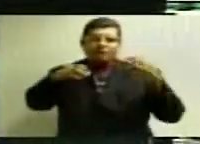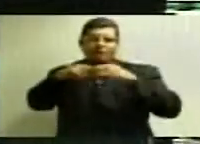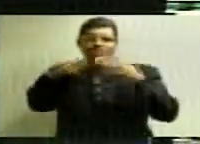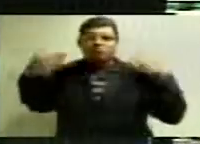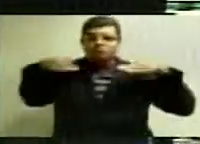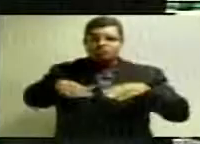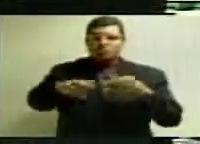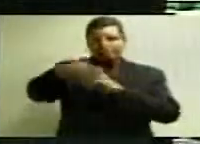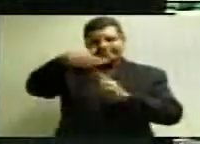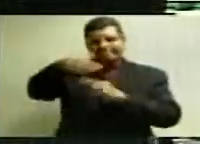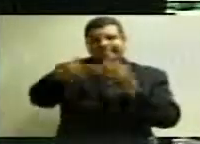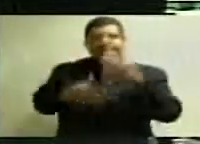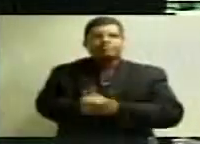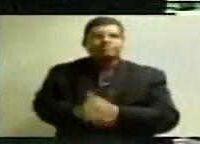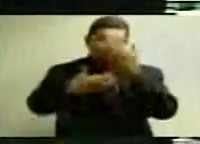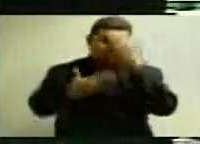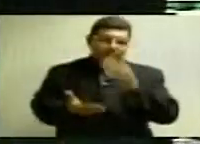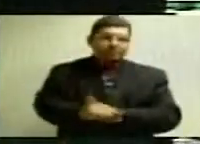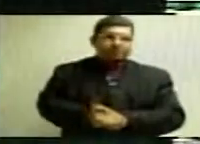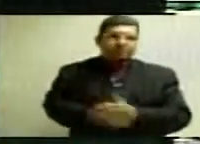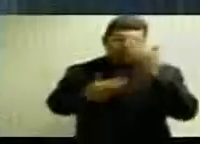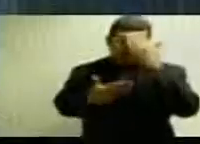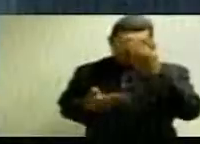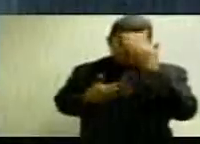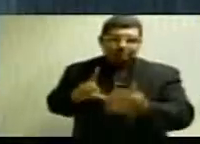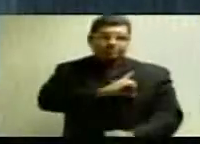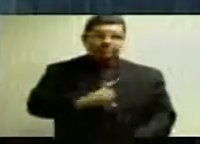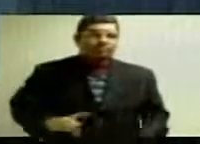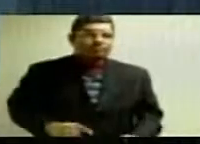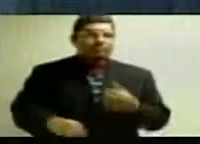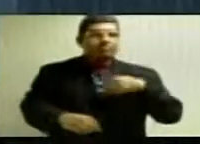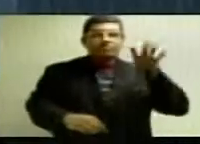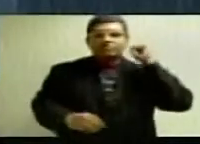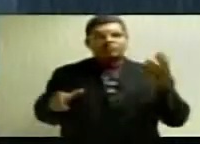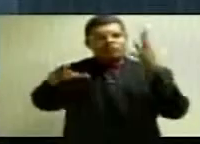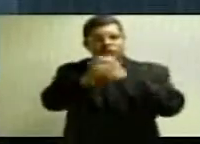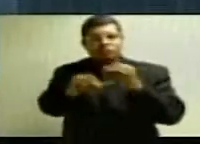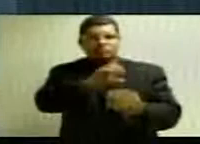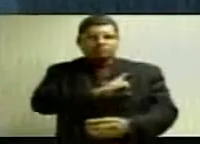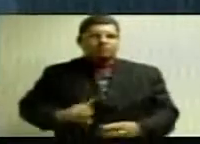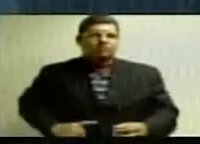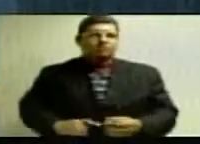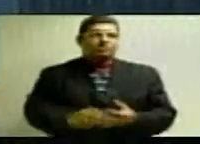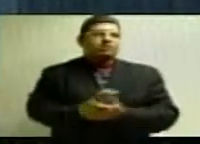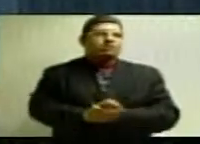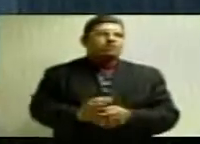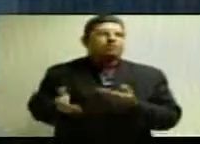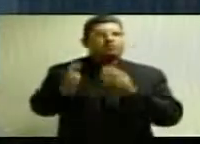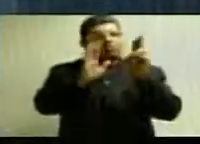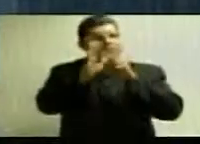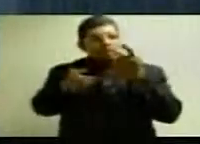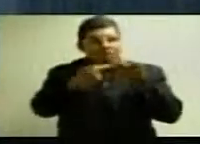e ferrovias e hidrovias. Muito obrigado. Obrigado, deputado Luiz Castro. E eu só concluo, deputado,